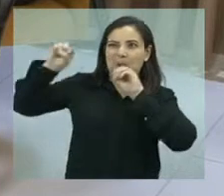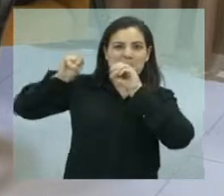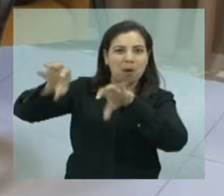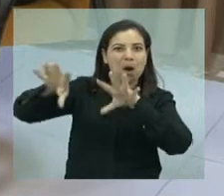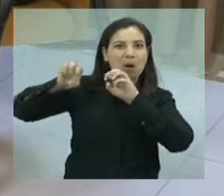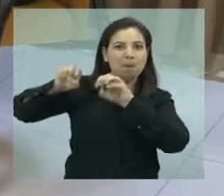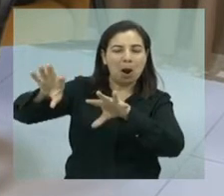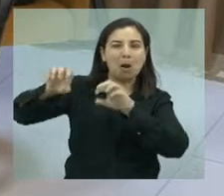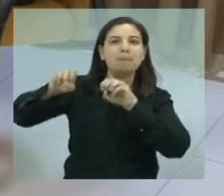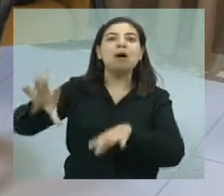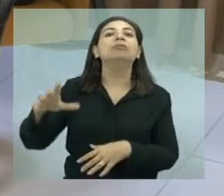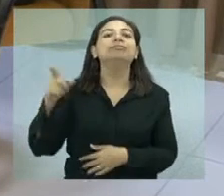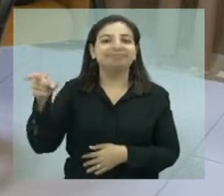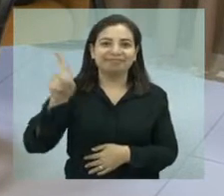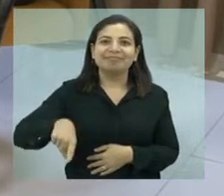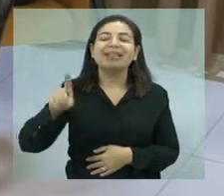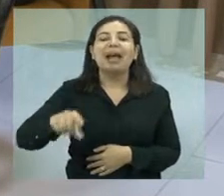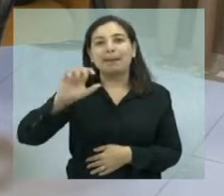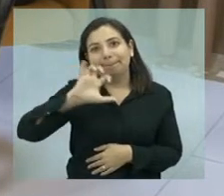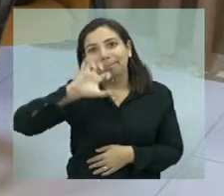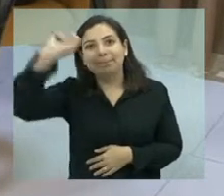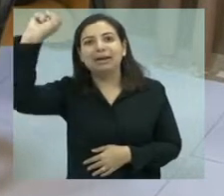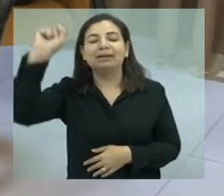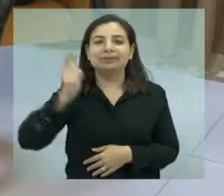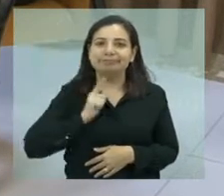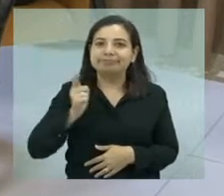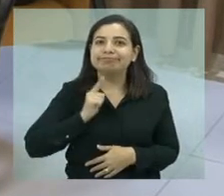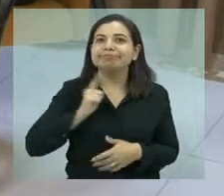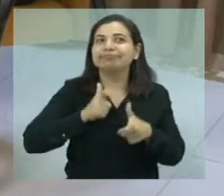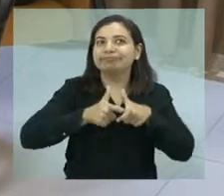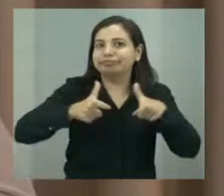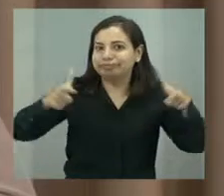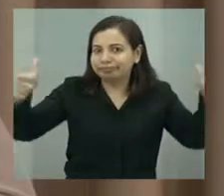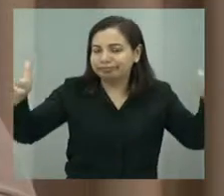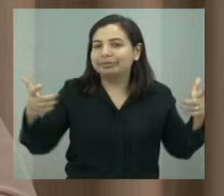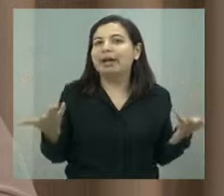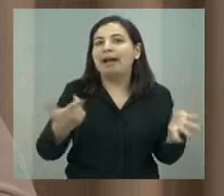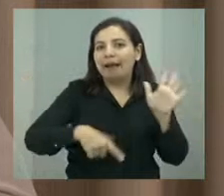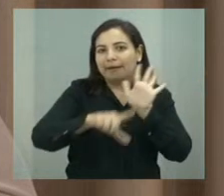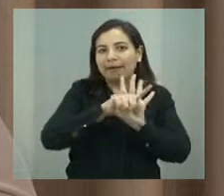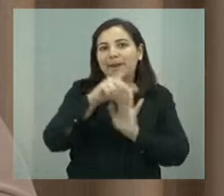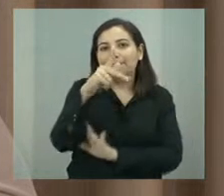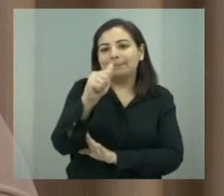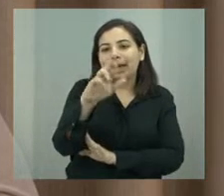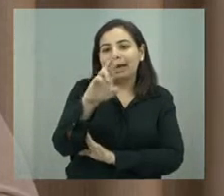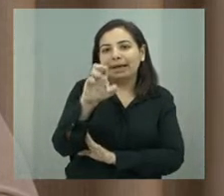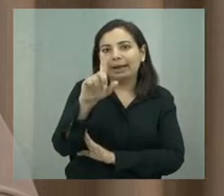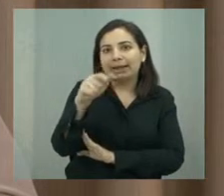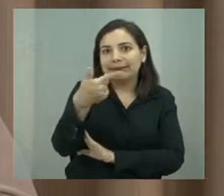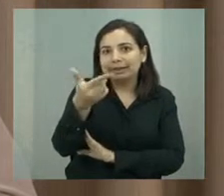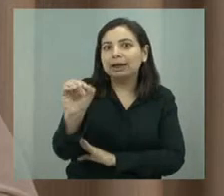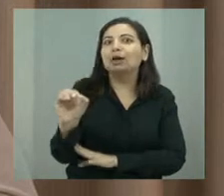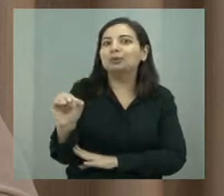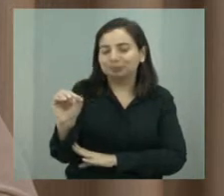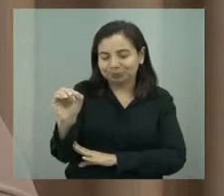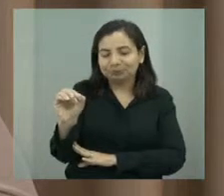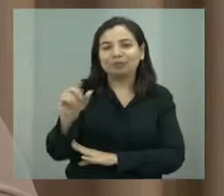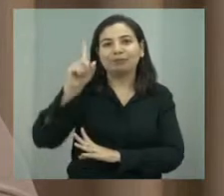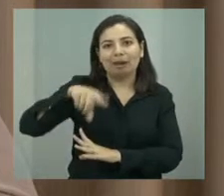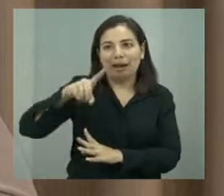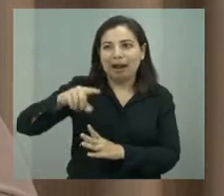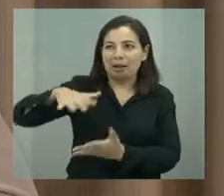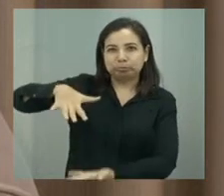que no município de Fortaleza existe a lei do paredão. Exatamente, a lei do paredão que proíbe, né, de você utilizar